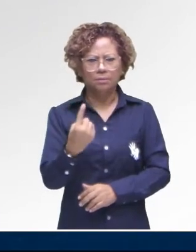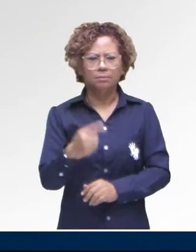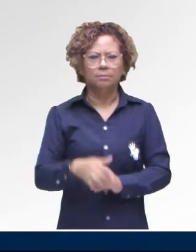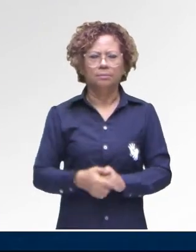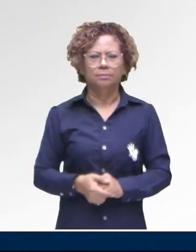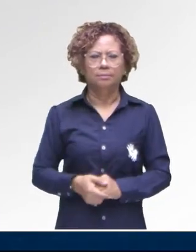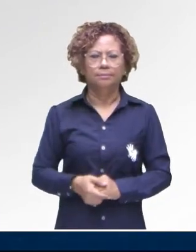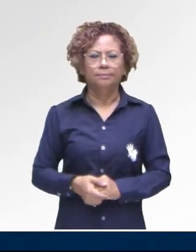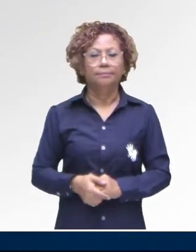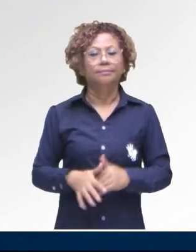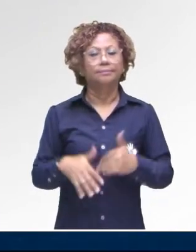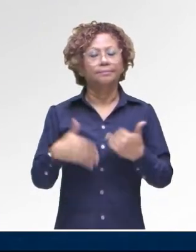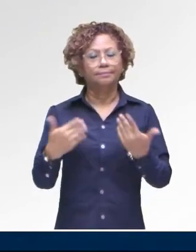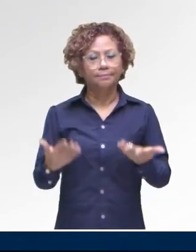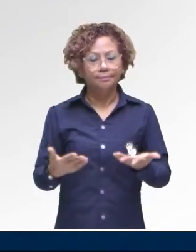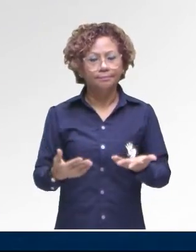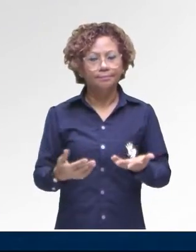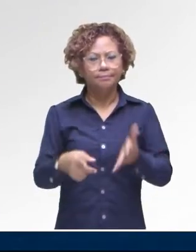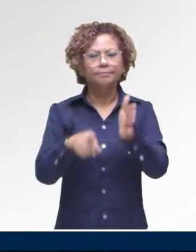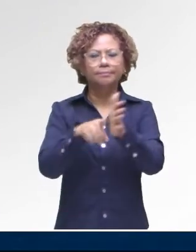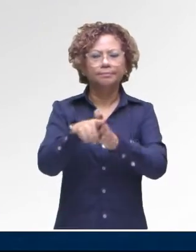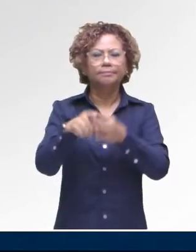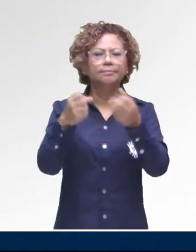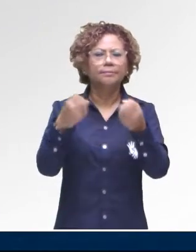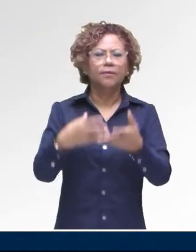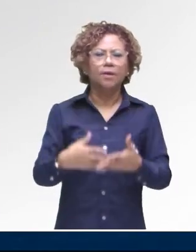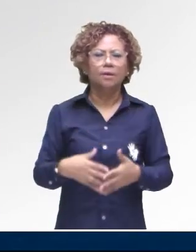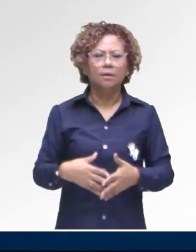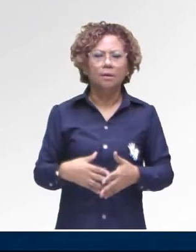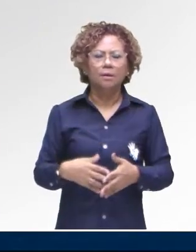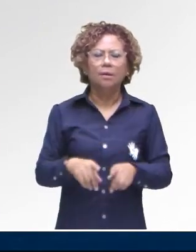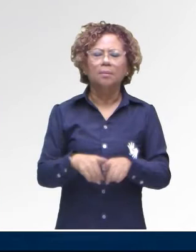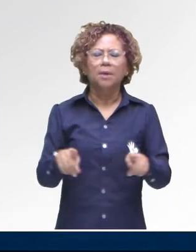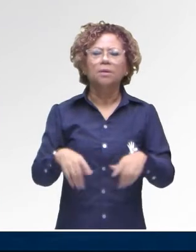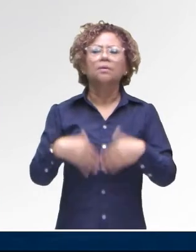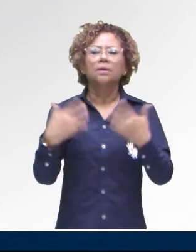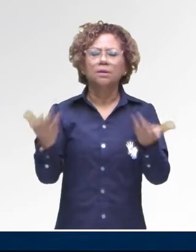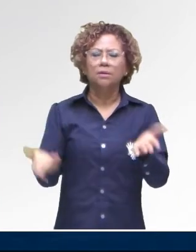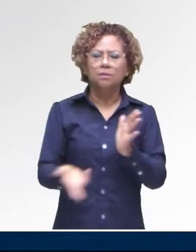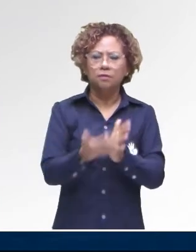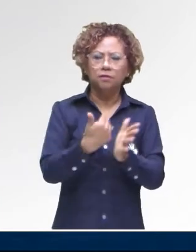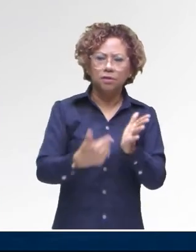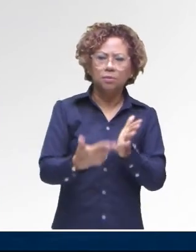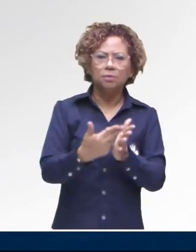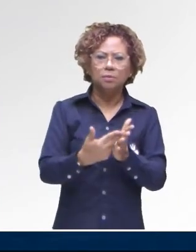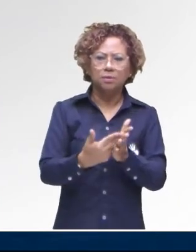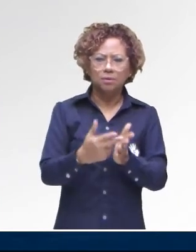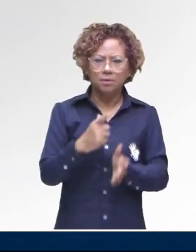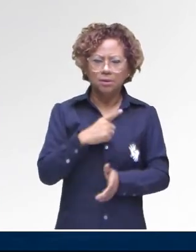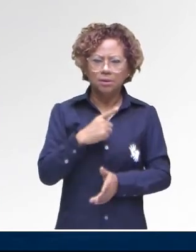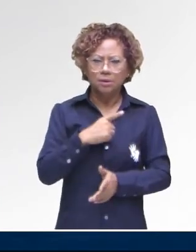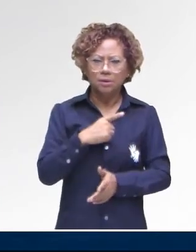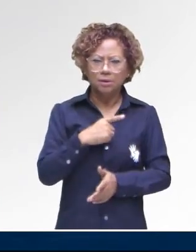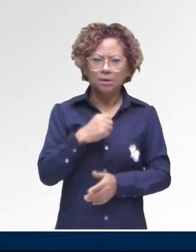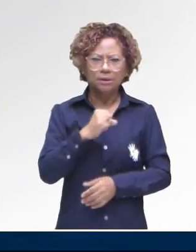E aí, eu lhes pergunto, quais são as outras figuras unidimensionais? Seria essa aí a pergunta que